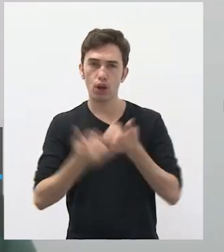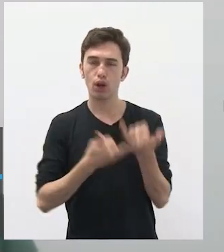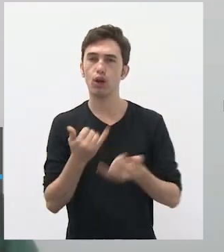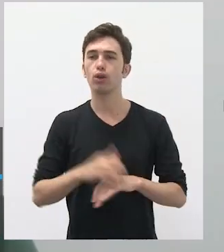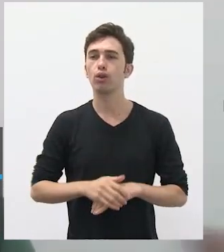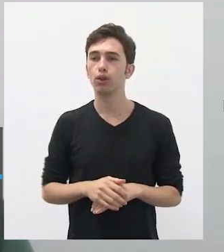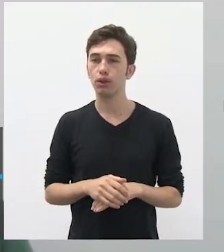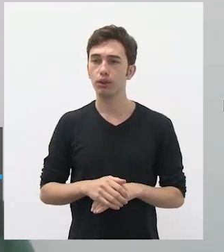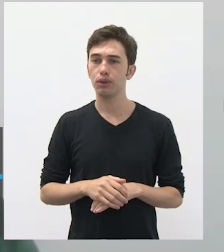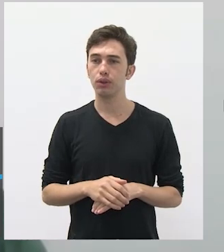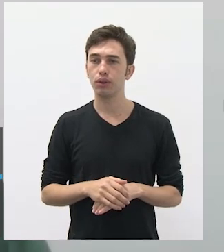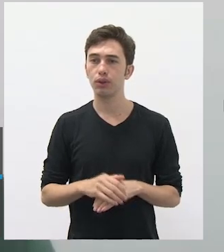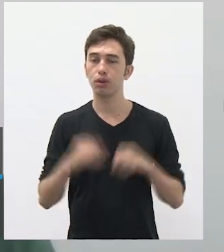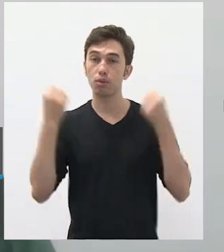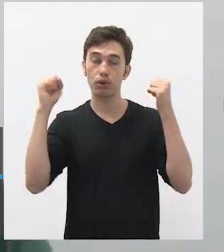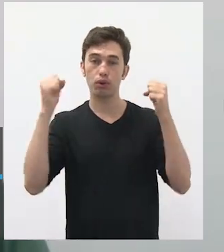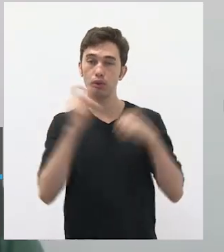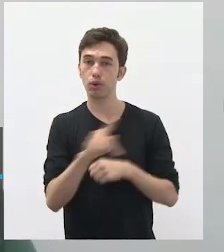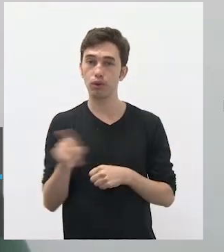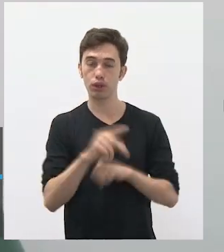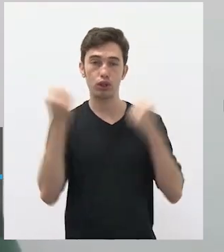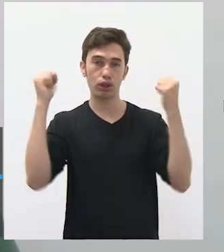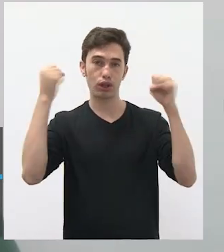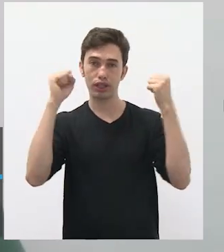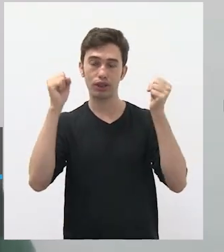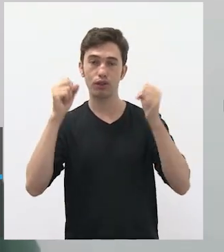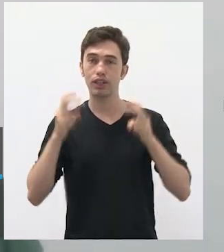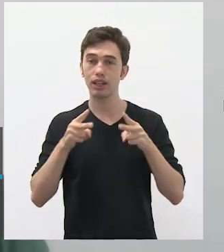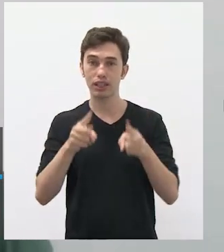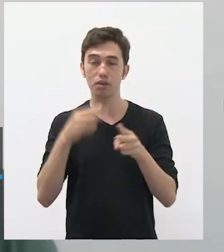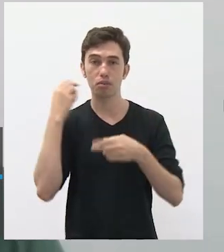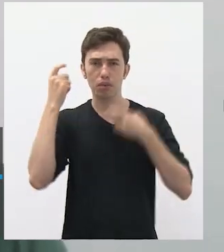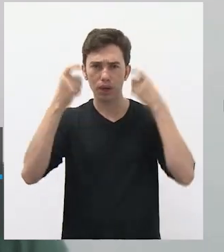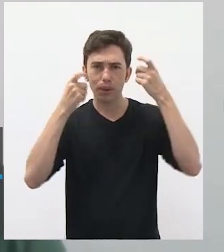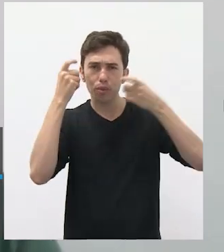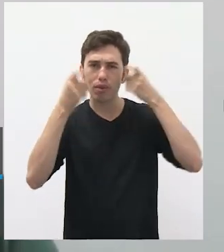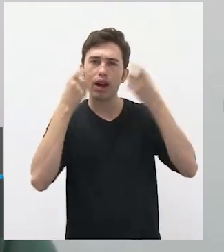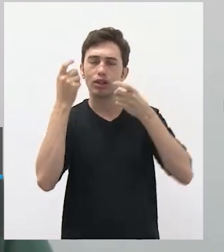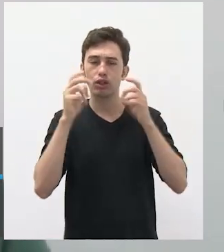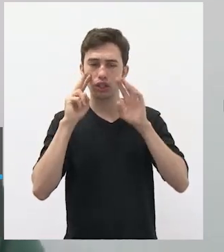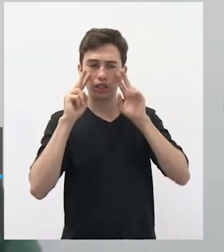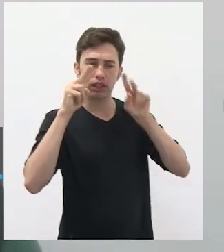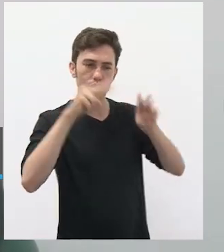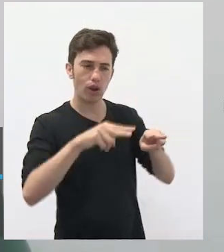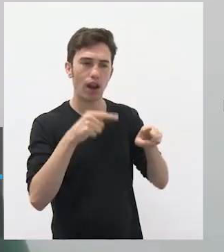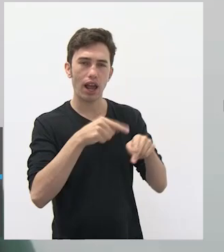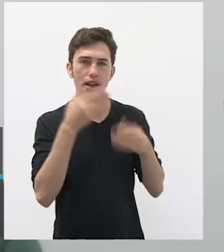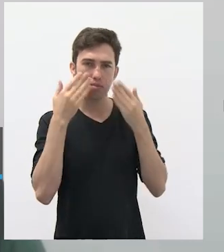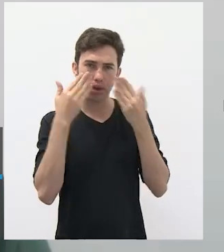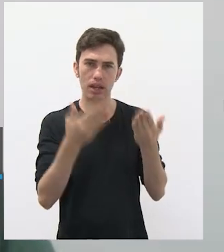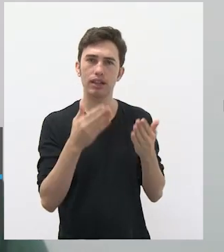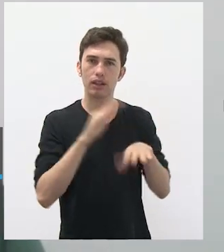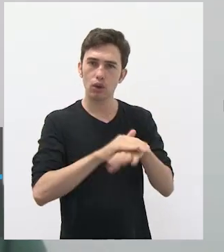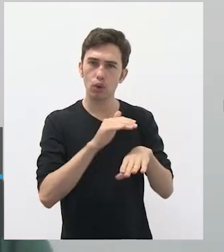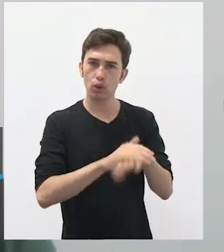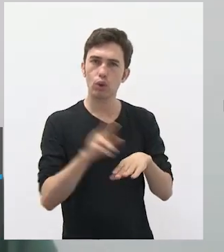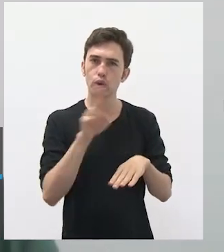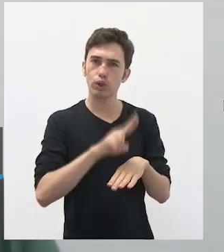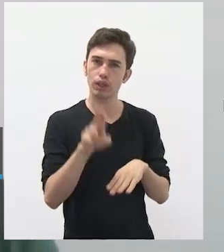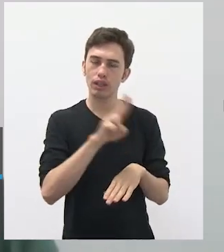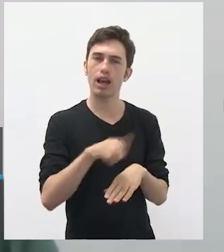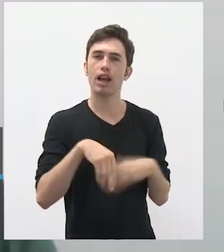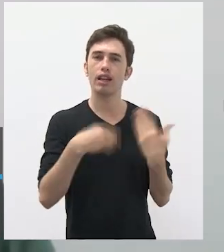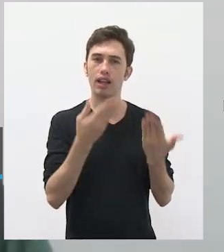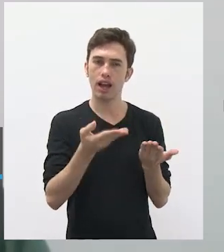educação física, sempre com um olhar preocupado em trazer isso para a sua aula de